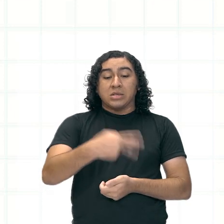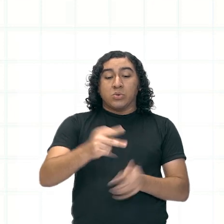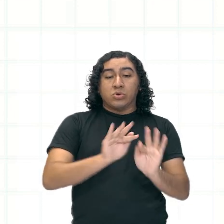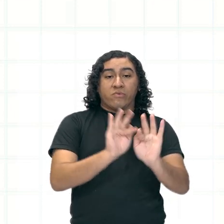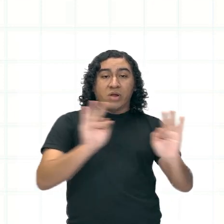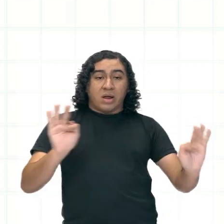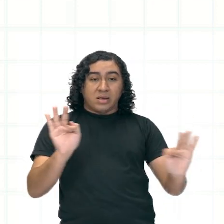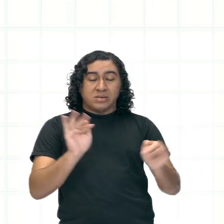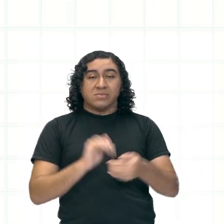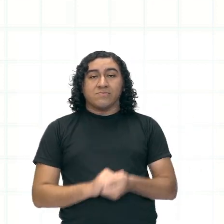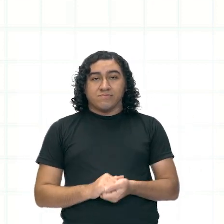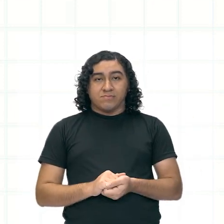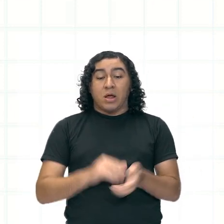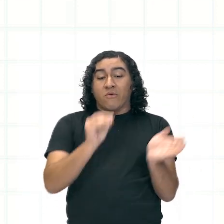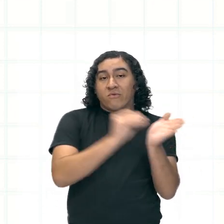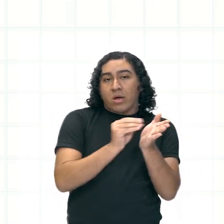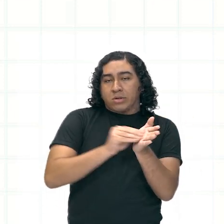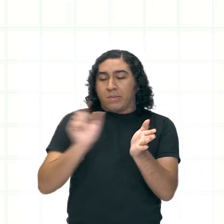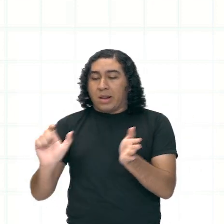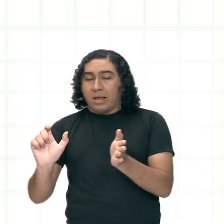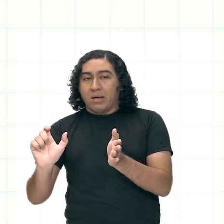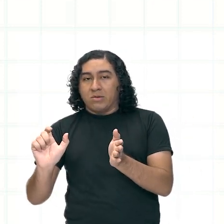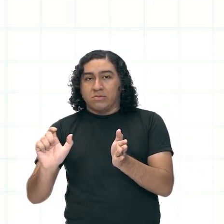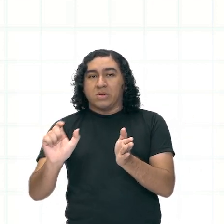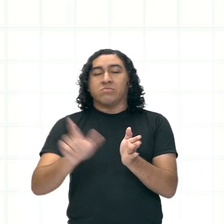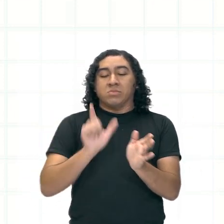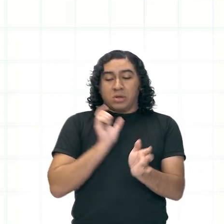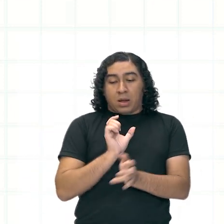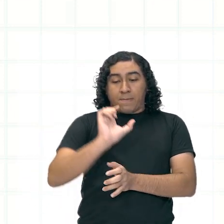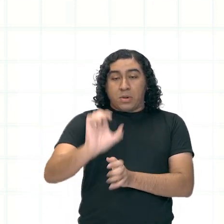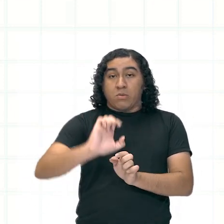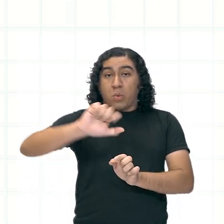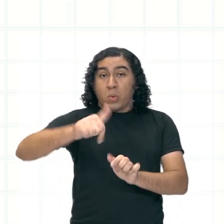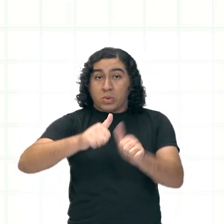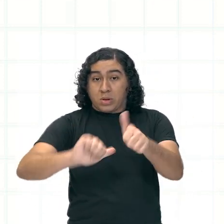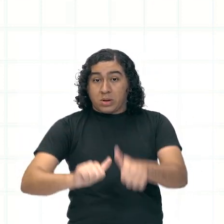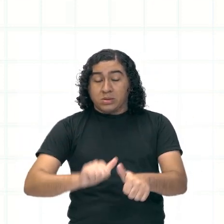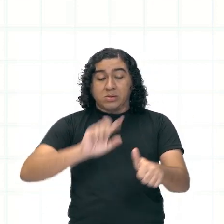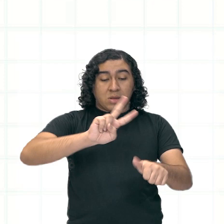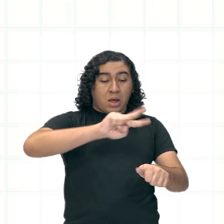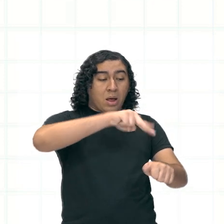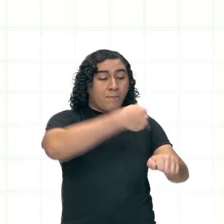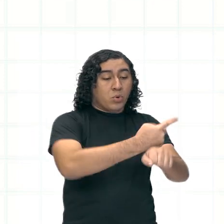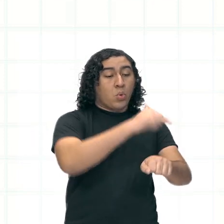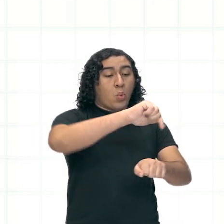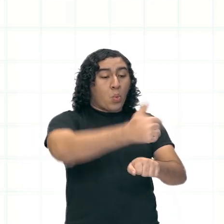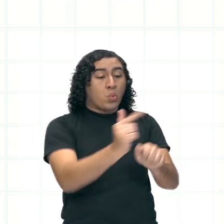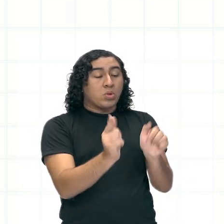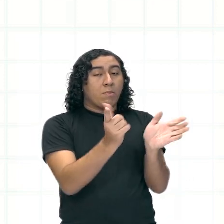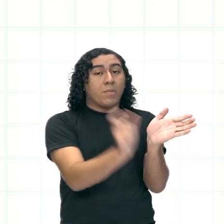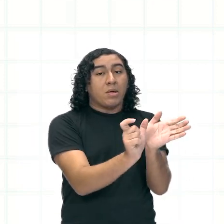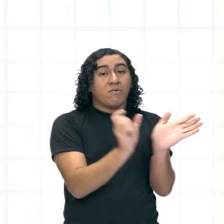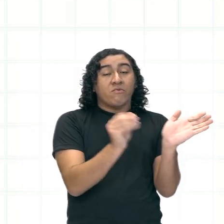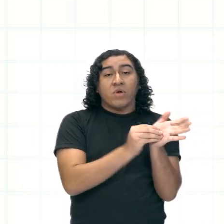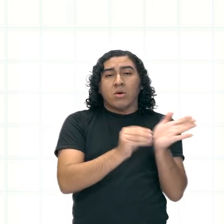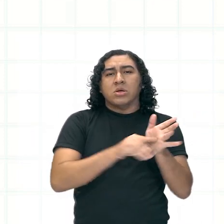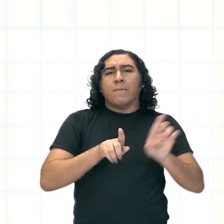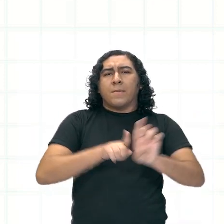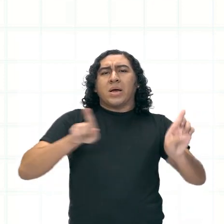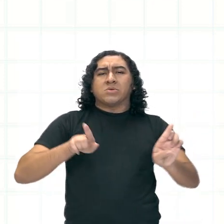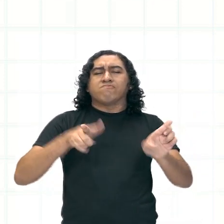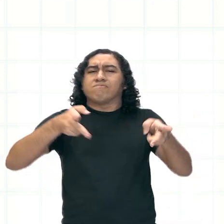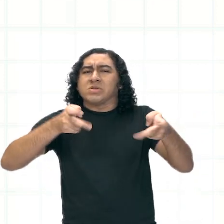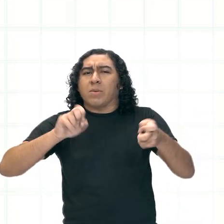enunciado, conferência começou. Qual desses enunciados me dá uma ideia maior,